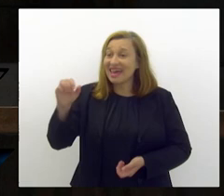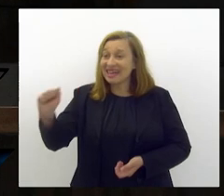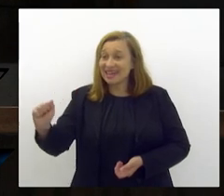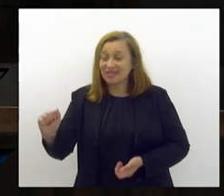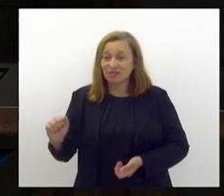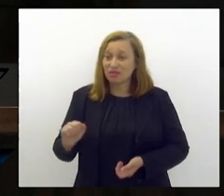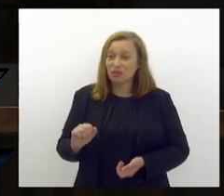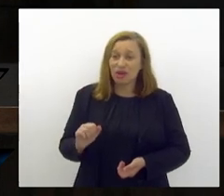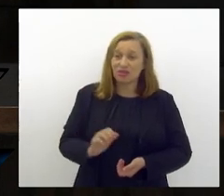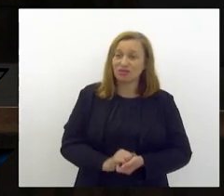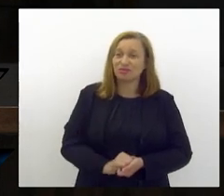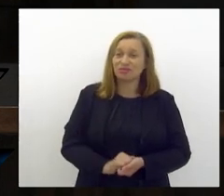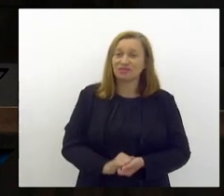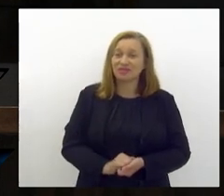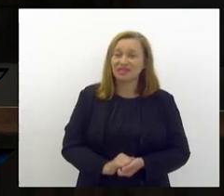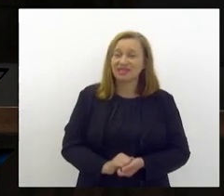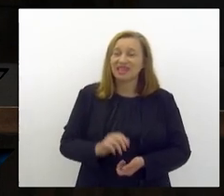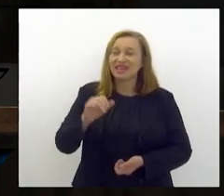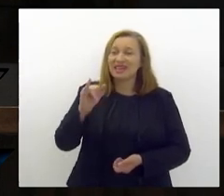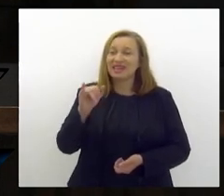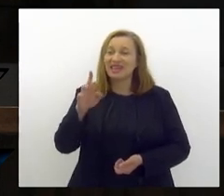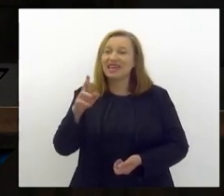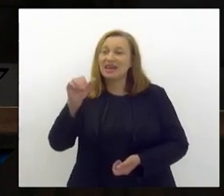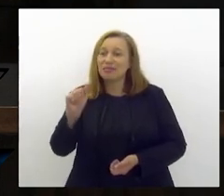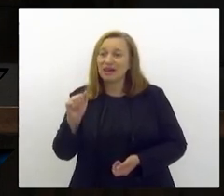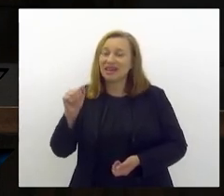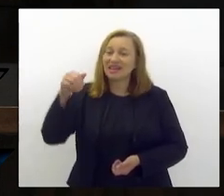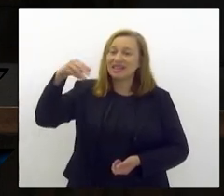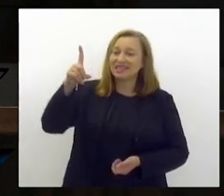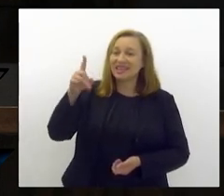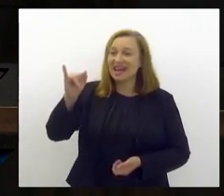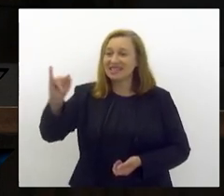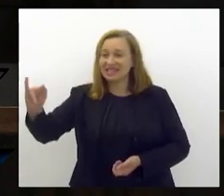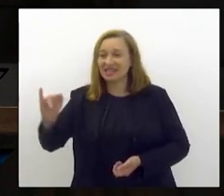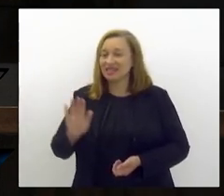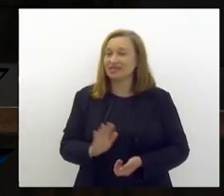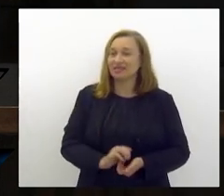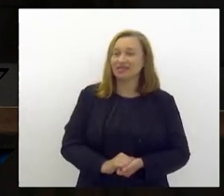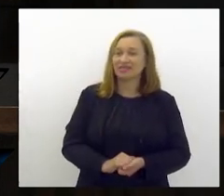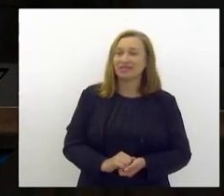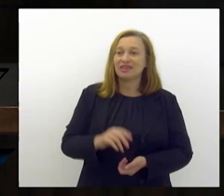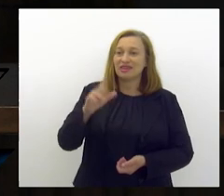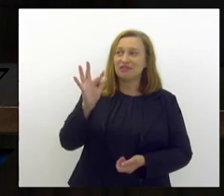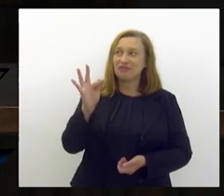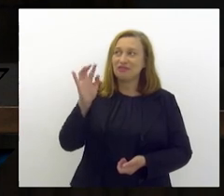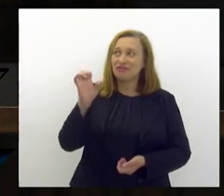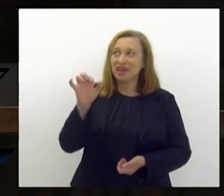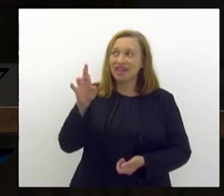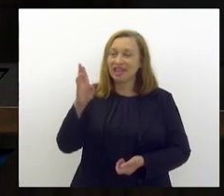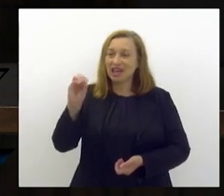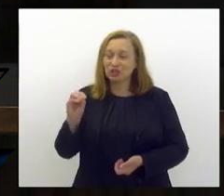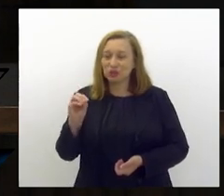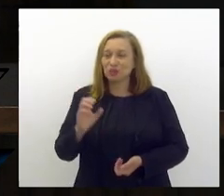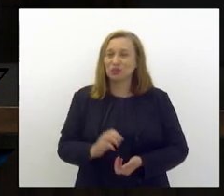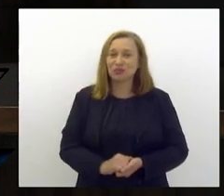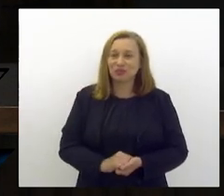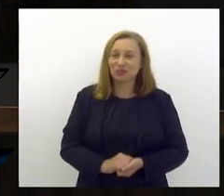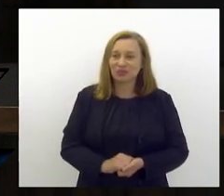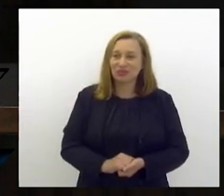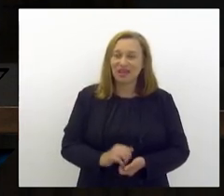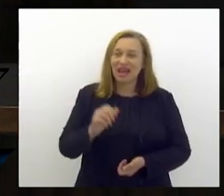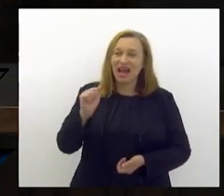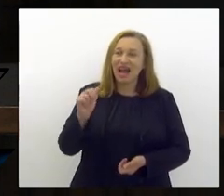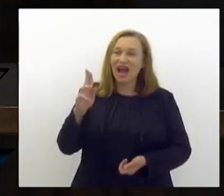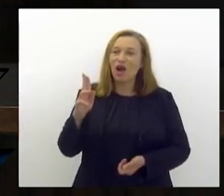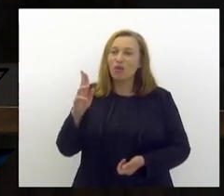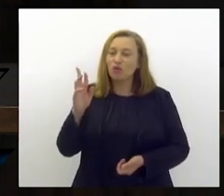Estreva, Irmã Darcy Rodrigues Guedes, Fernando Pedrosa, Aurora